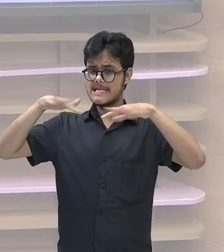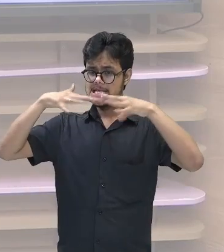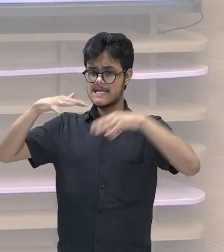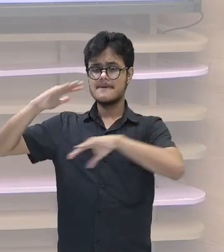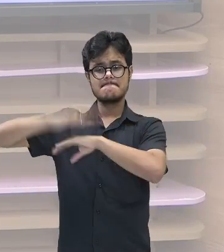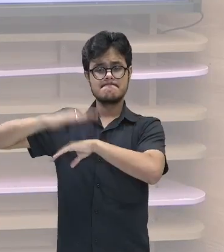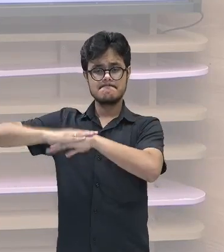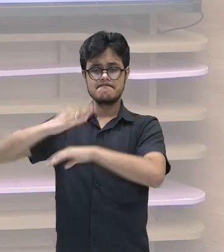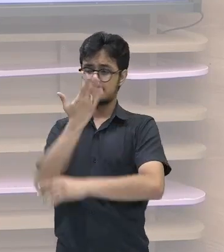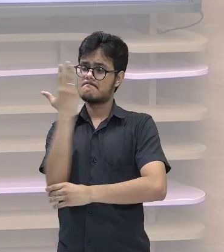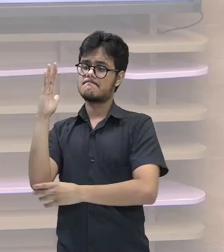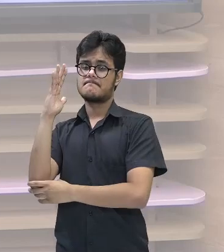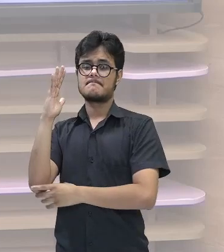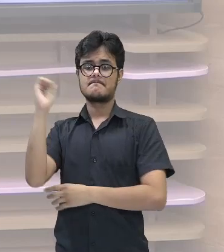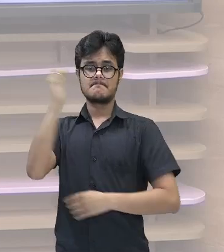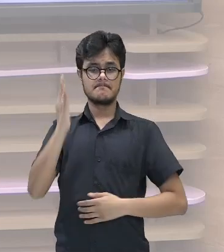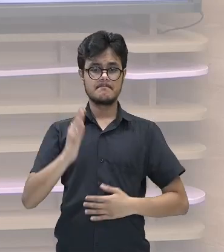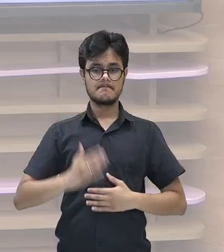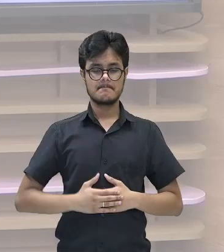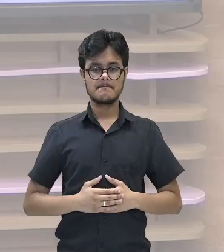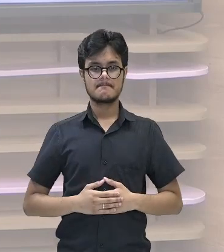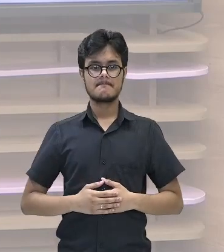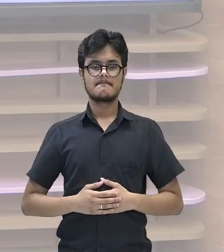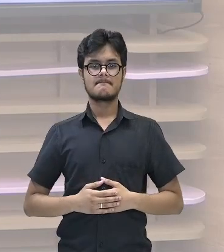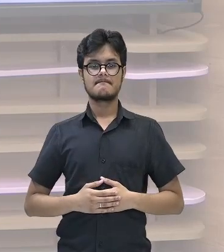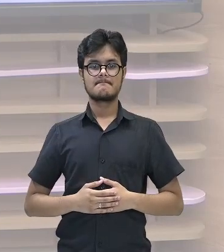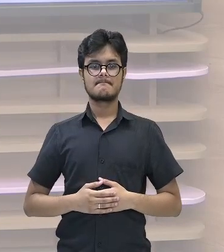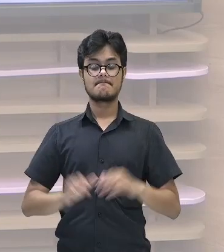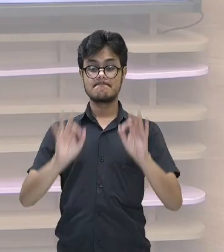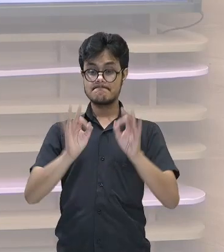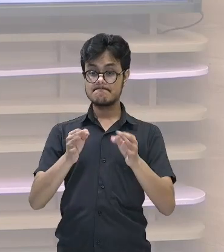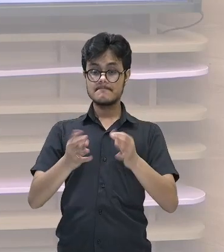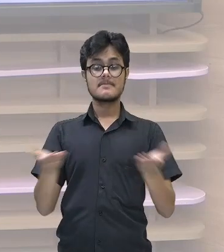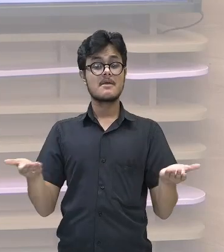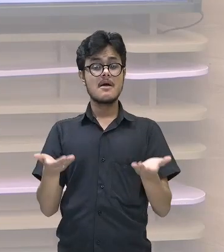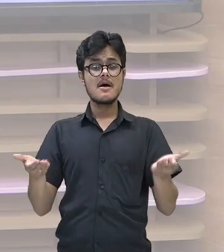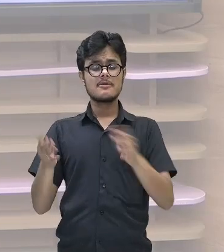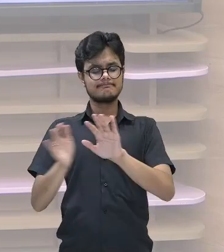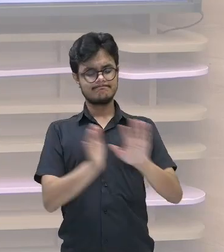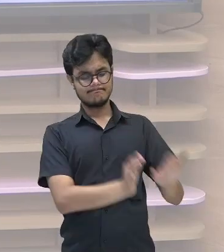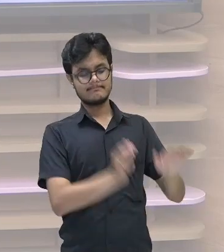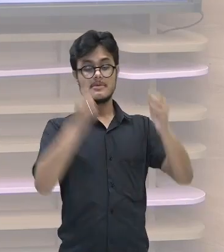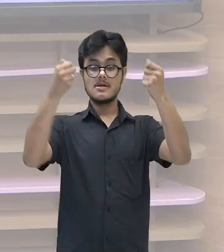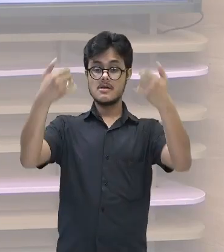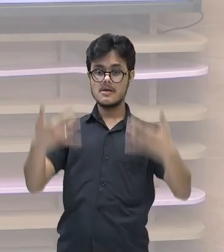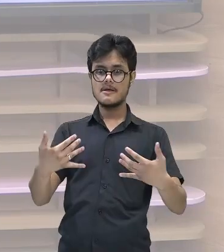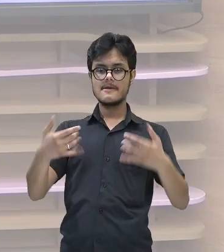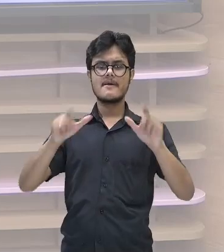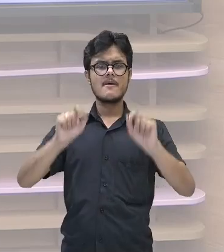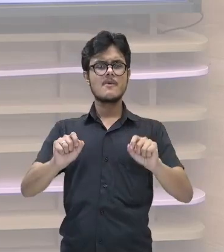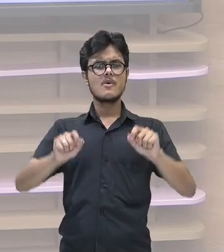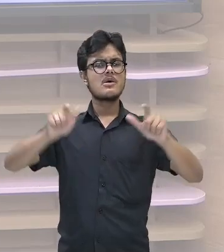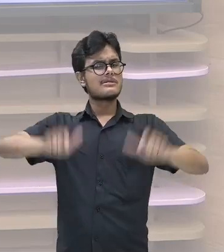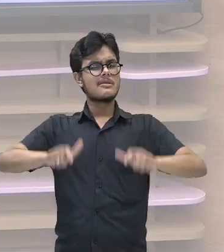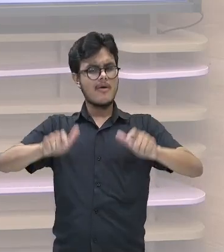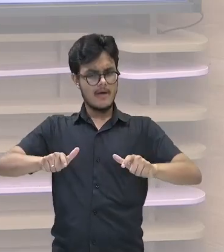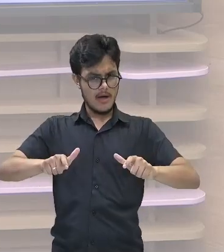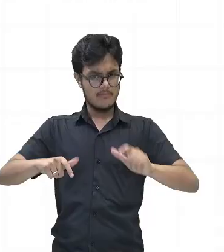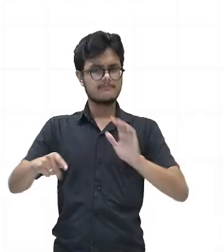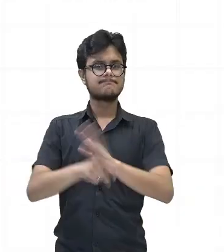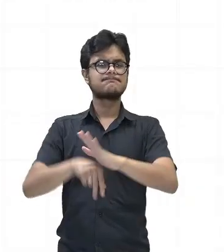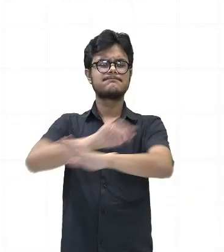território brasileiro, certo? Então, a gente vai falar agora sobre a questão do relevo, né, e a